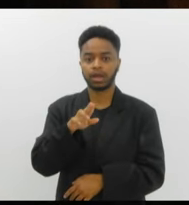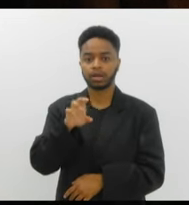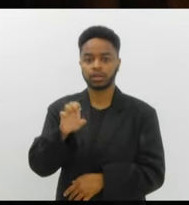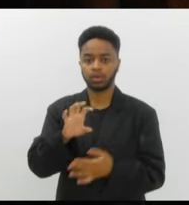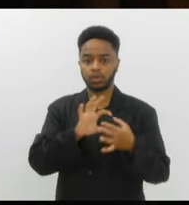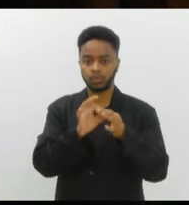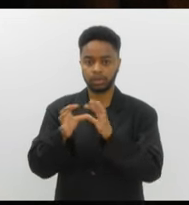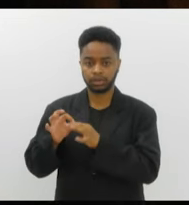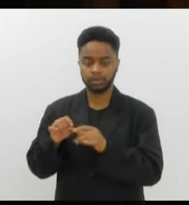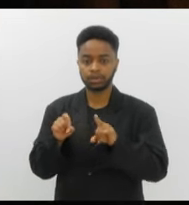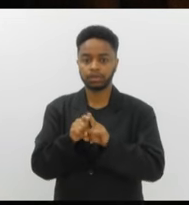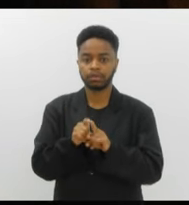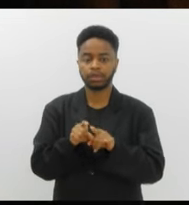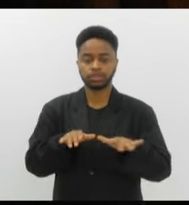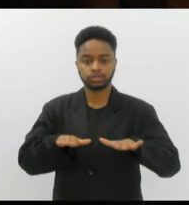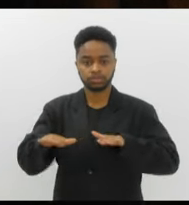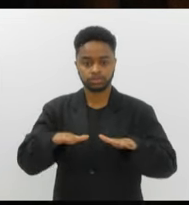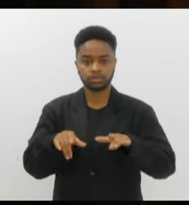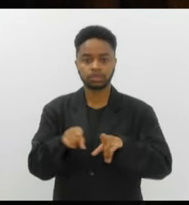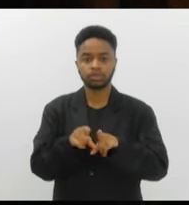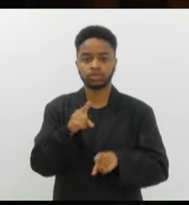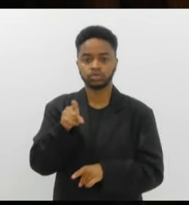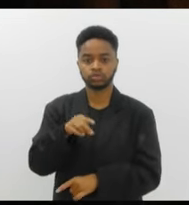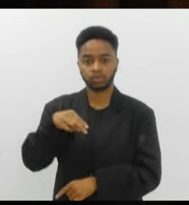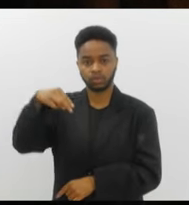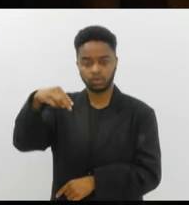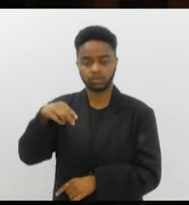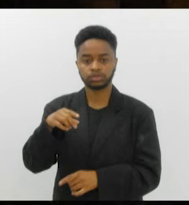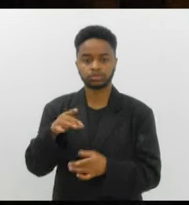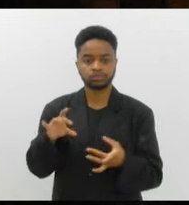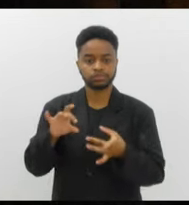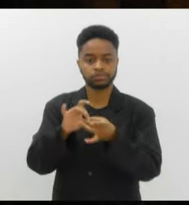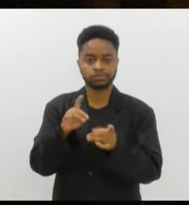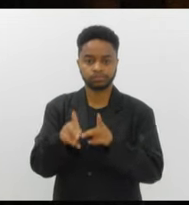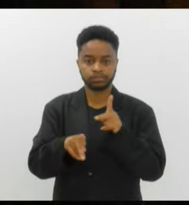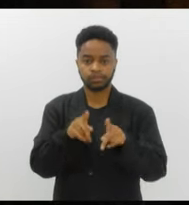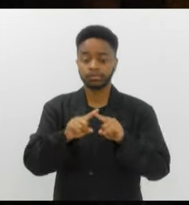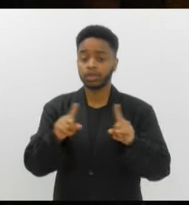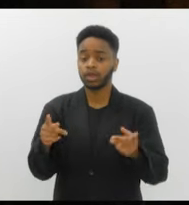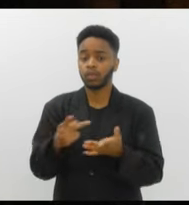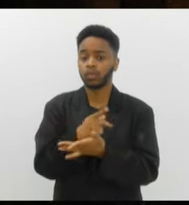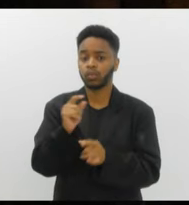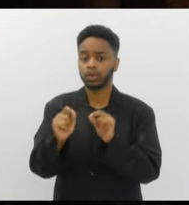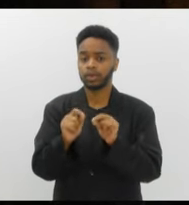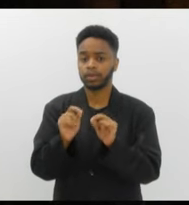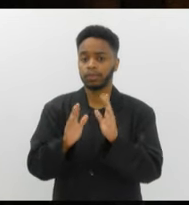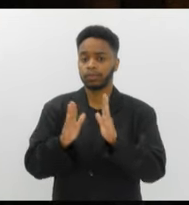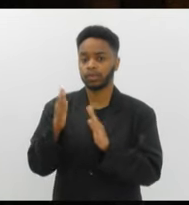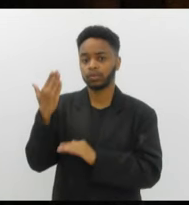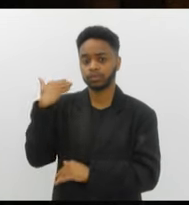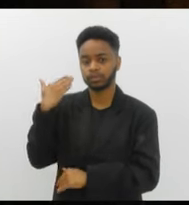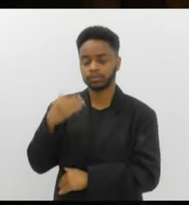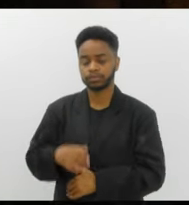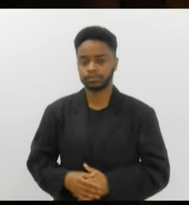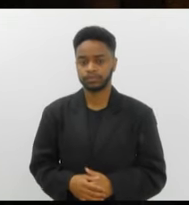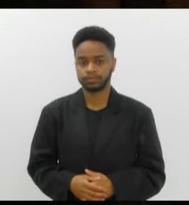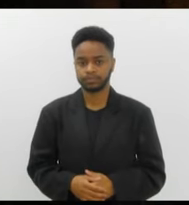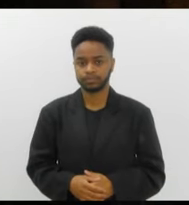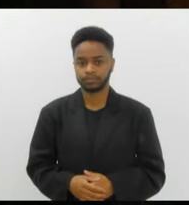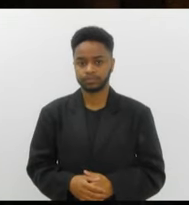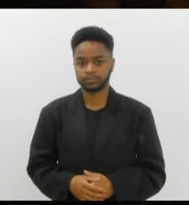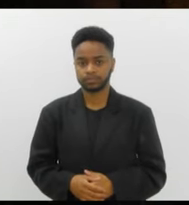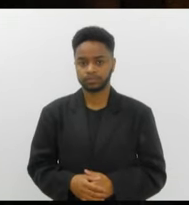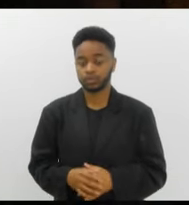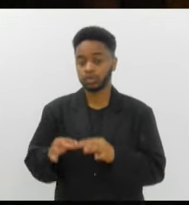bairros de Jacarepaguá, da Zona Norte do Rio de Janeiro, atendendo a população. Mas o que aconteceu na gestão anterior? Todas